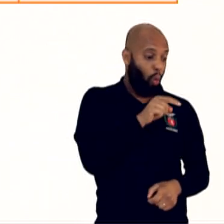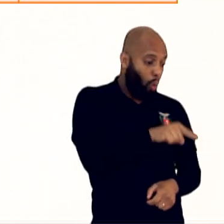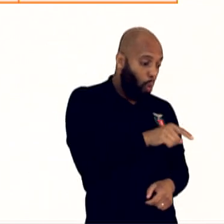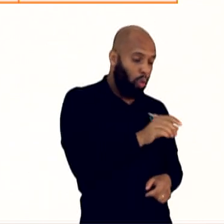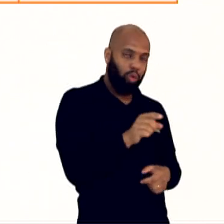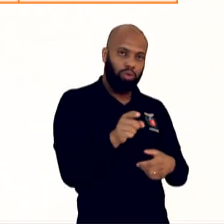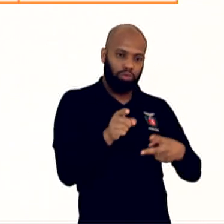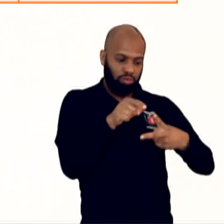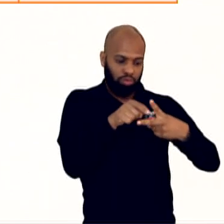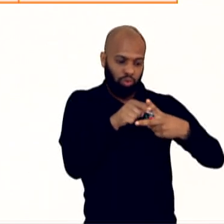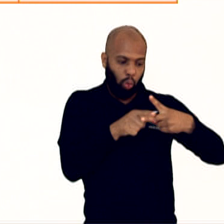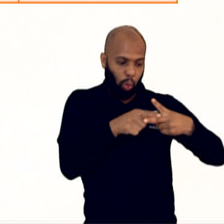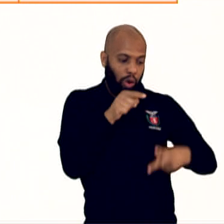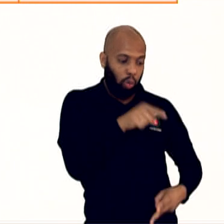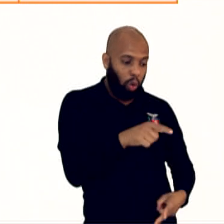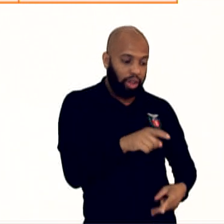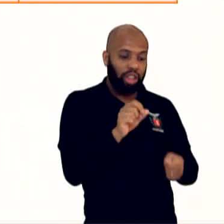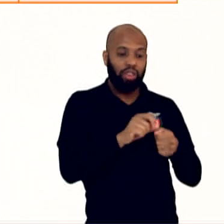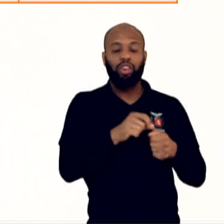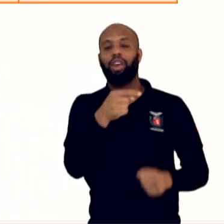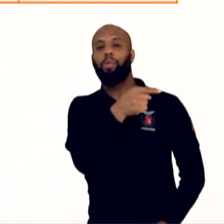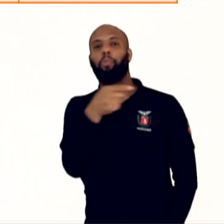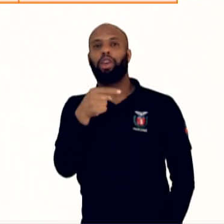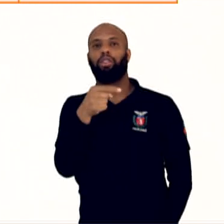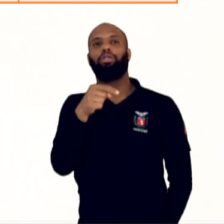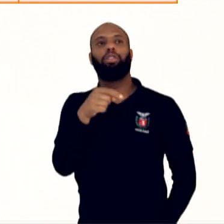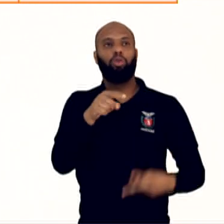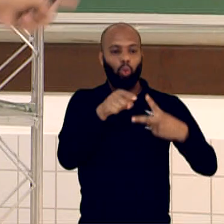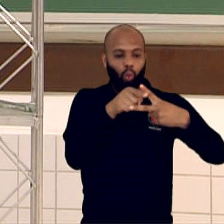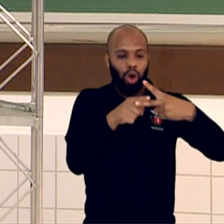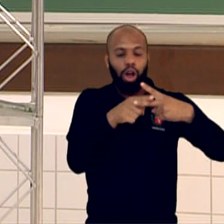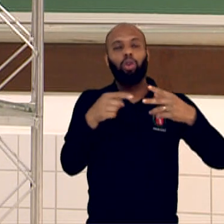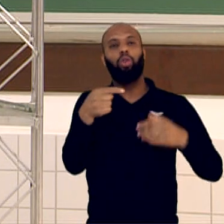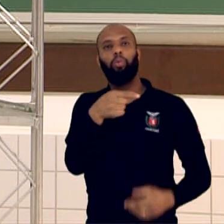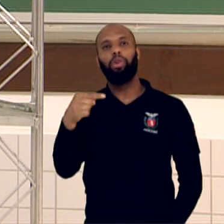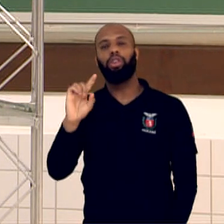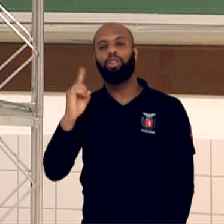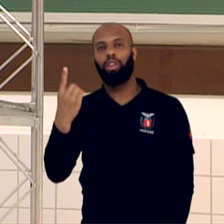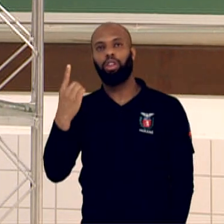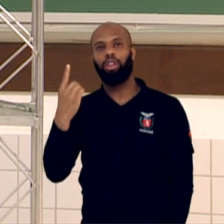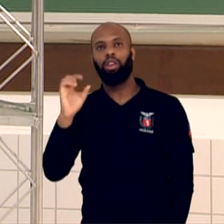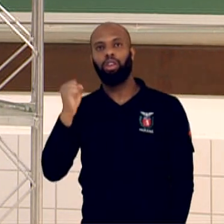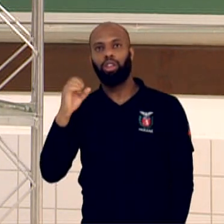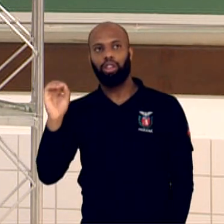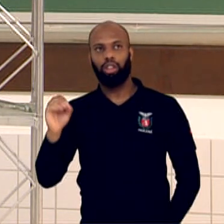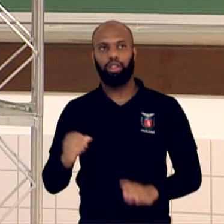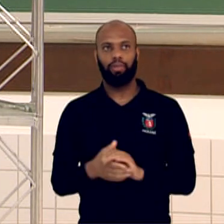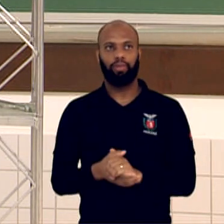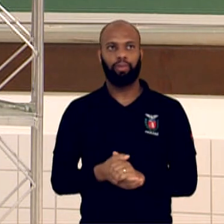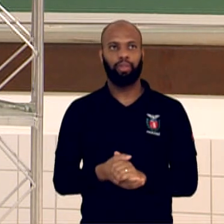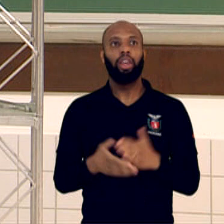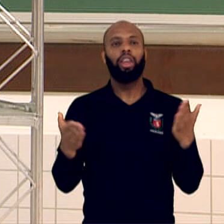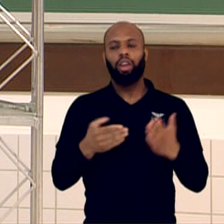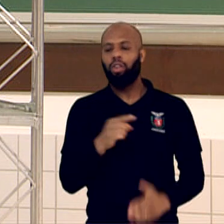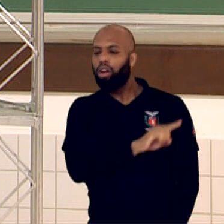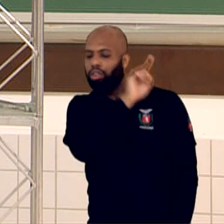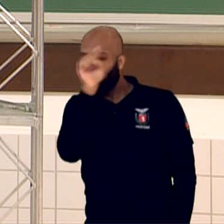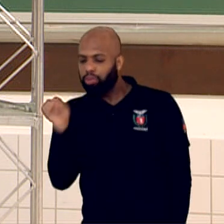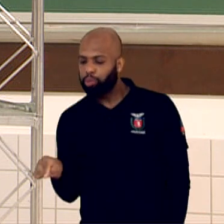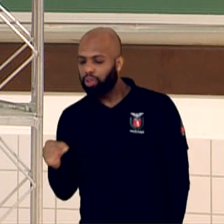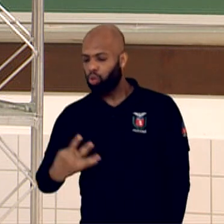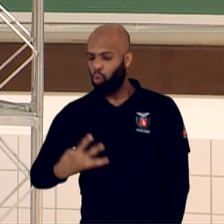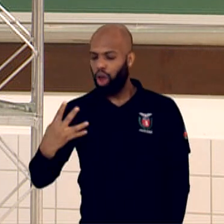terceiro quadrante é maior que 180, né? E quem está lá no quarto quadrante, como é que eu faço a redução dele para o